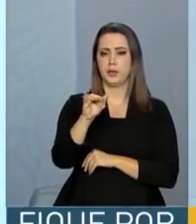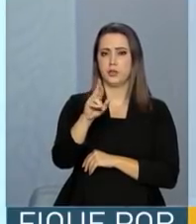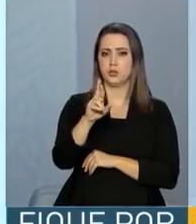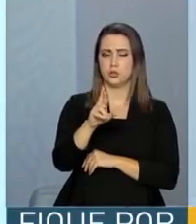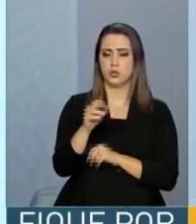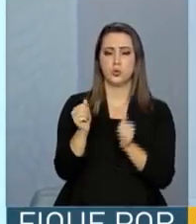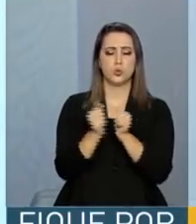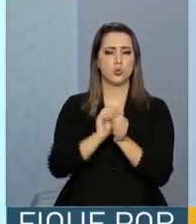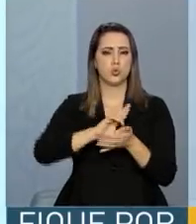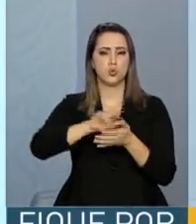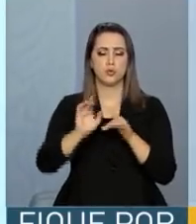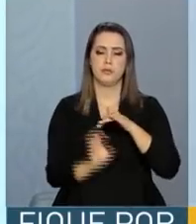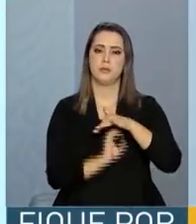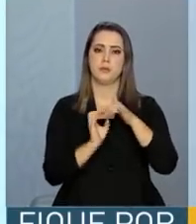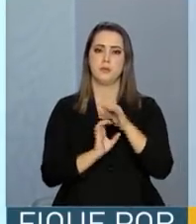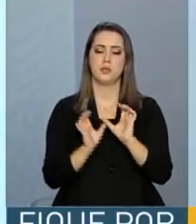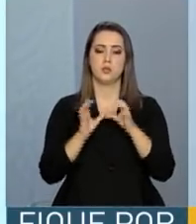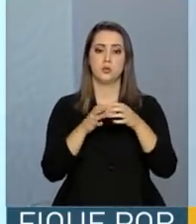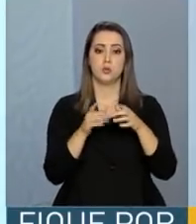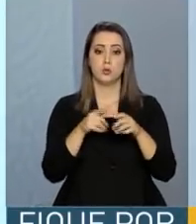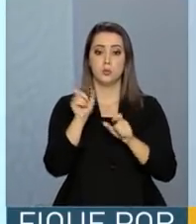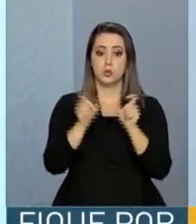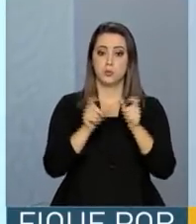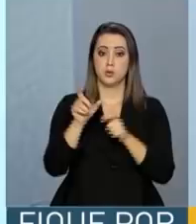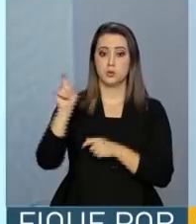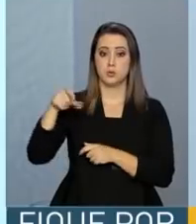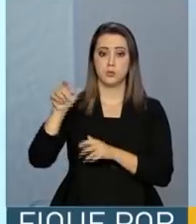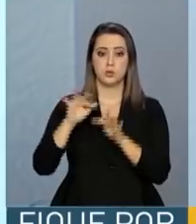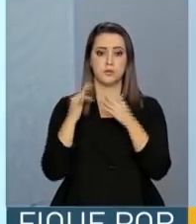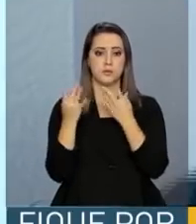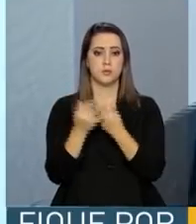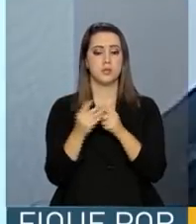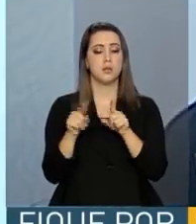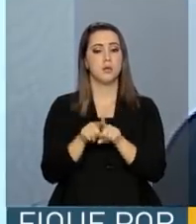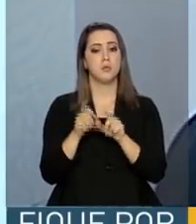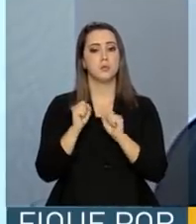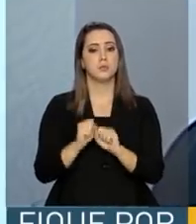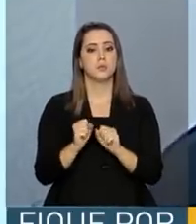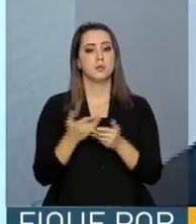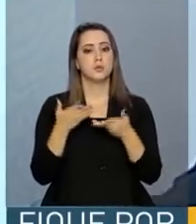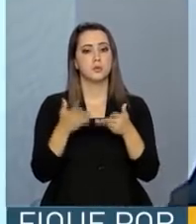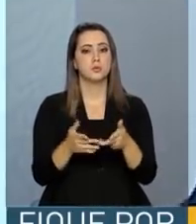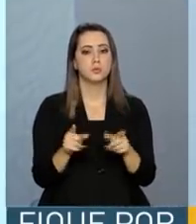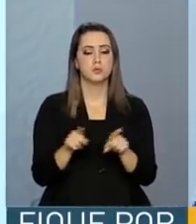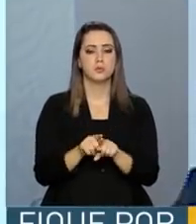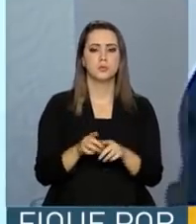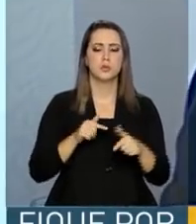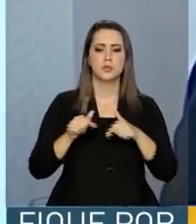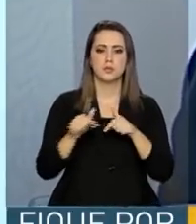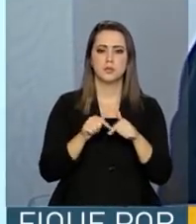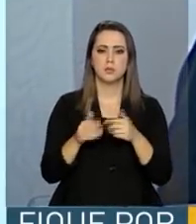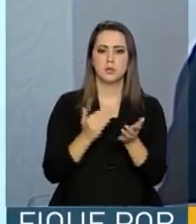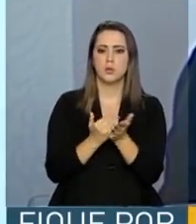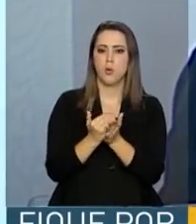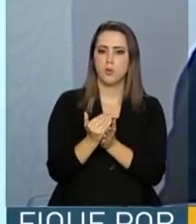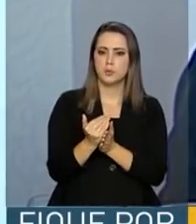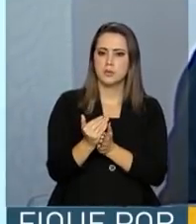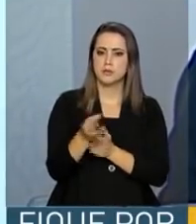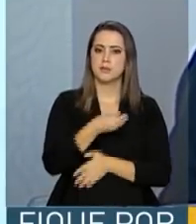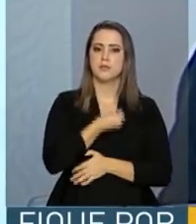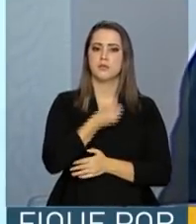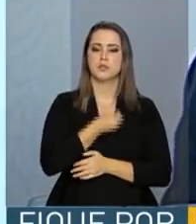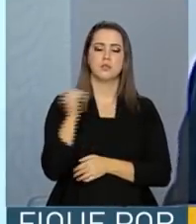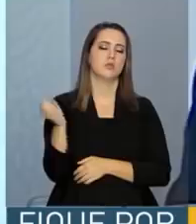membros e familiares daqueles bolsistas da família possam a ser lá empregados e começar a sua vida